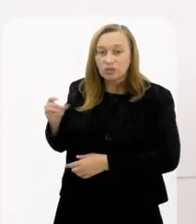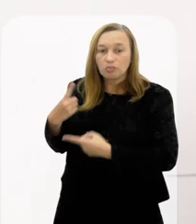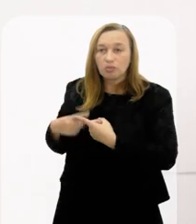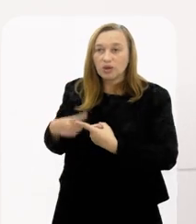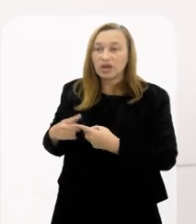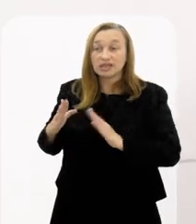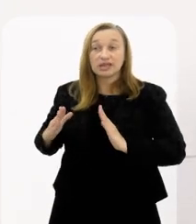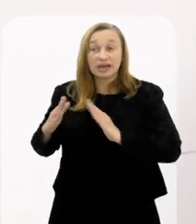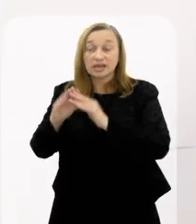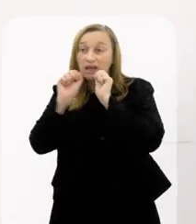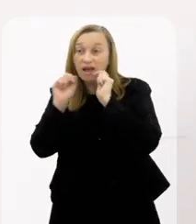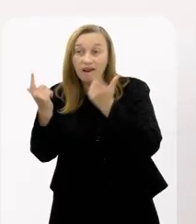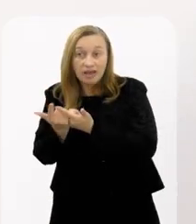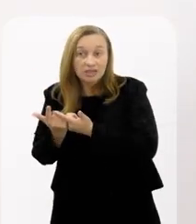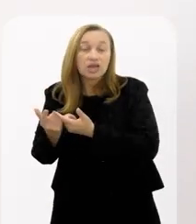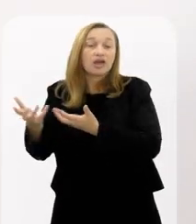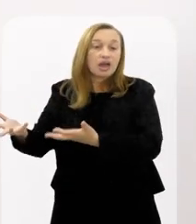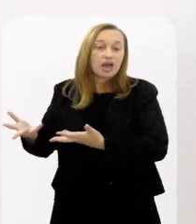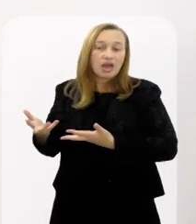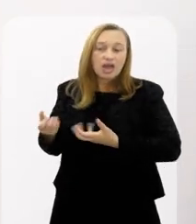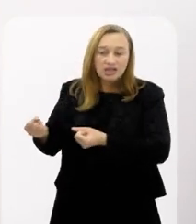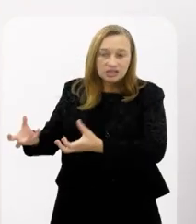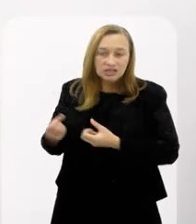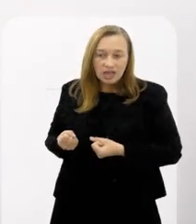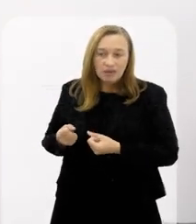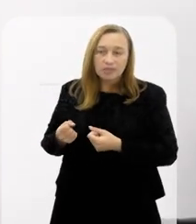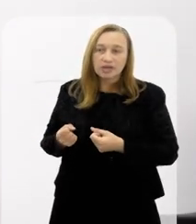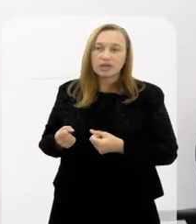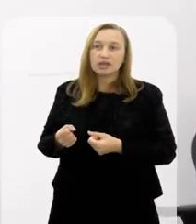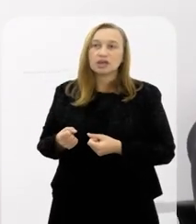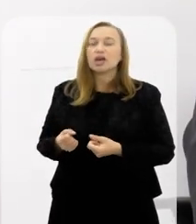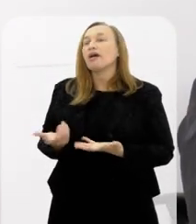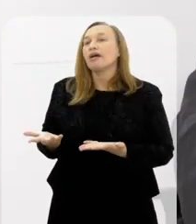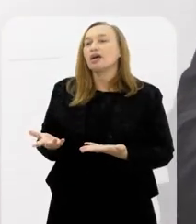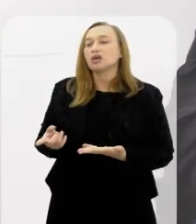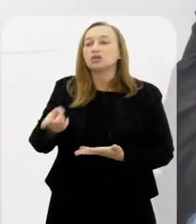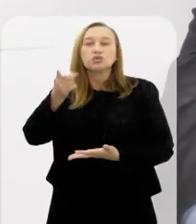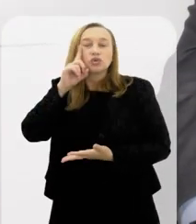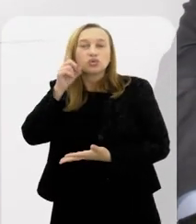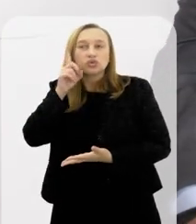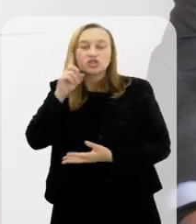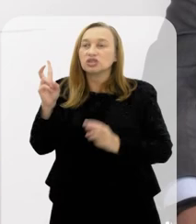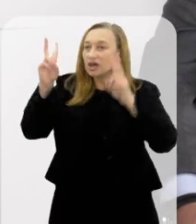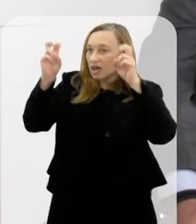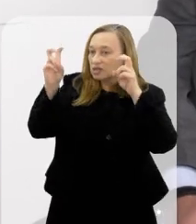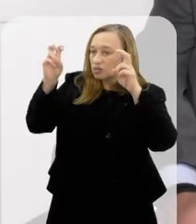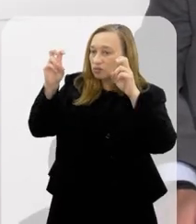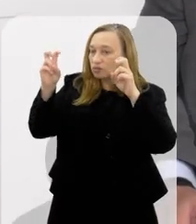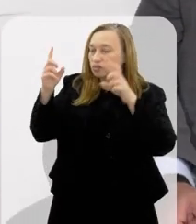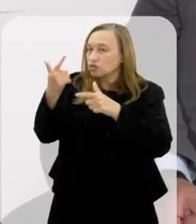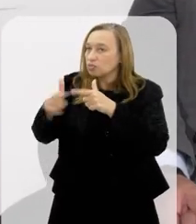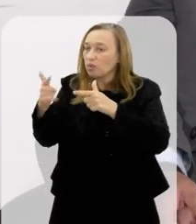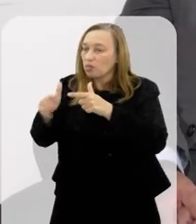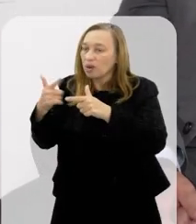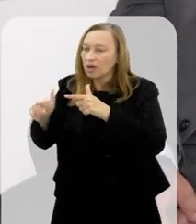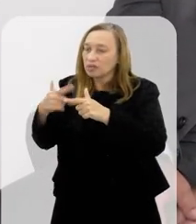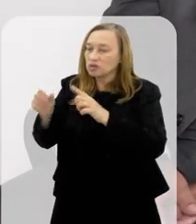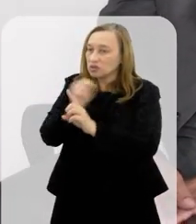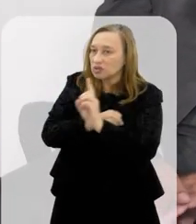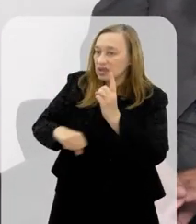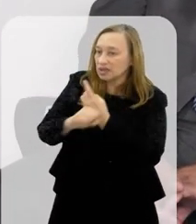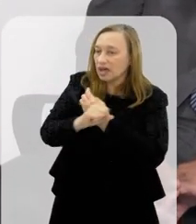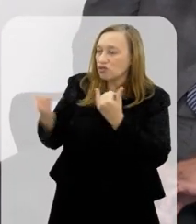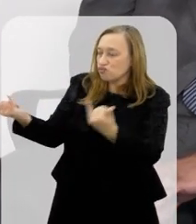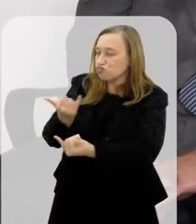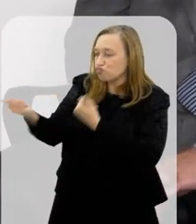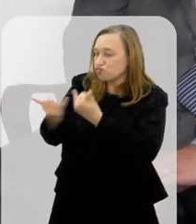porque essa casa alerge ela recebe cotidianamente eh questões que são trazidas pela sociedade que é este outro